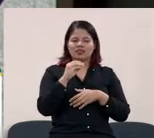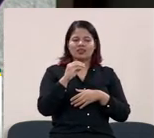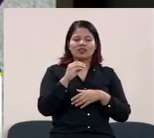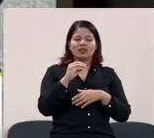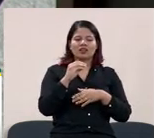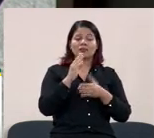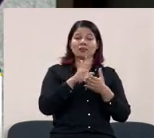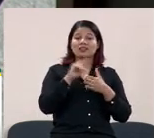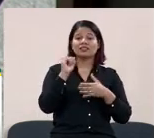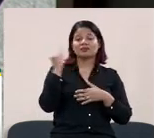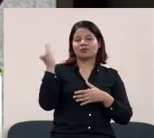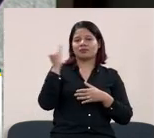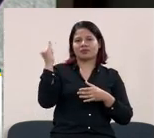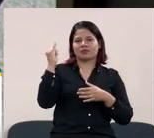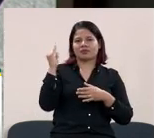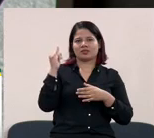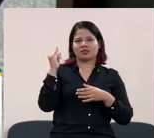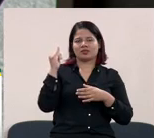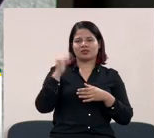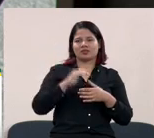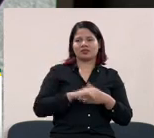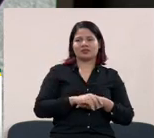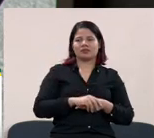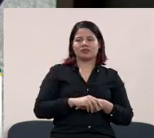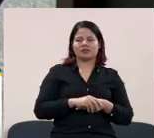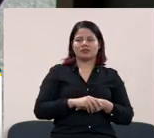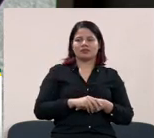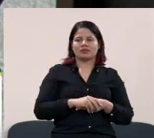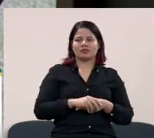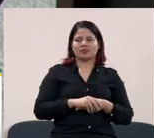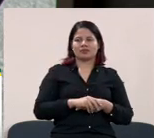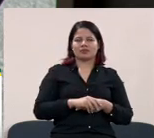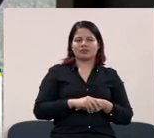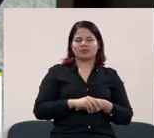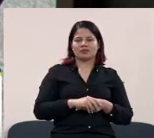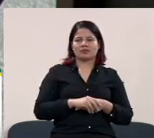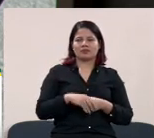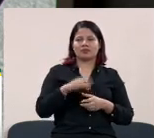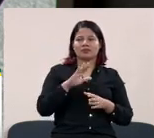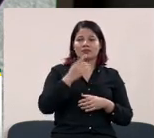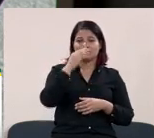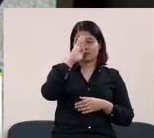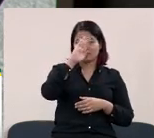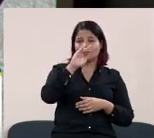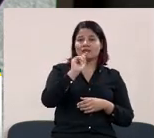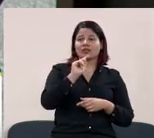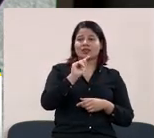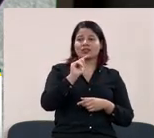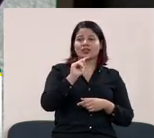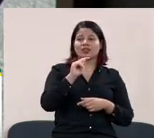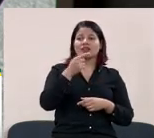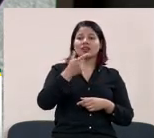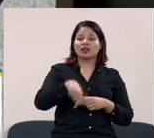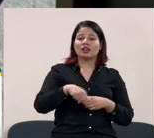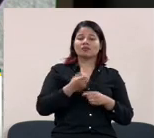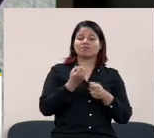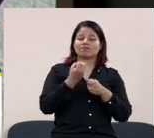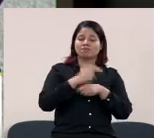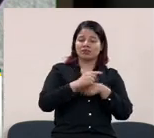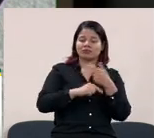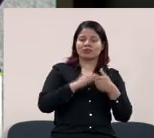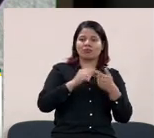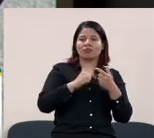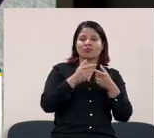importantíssimo. E, principalmente, o resultado é a volta dos empregos nas grandes